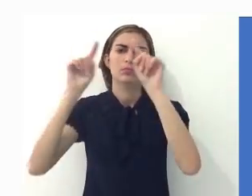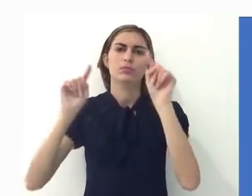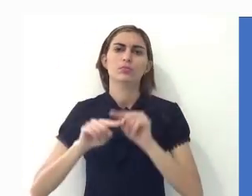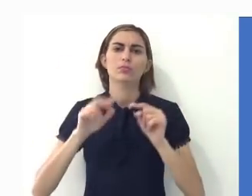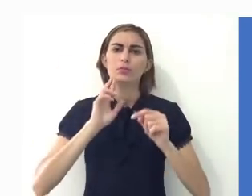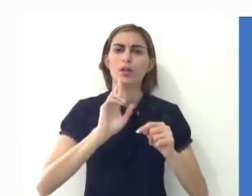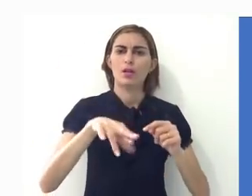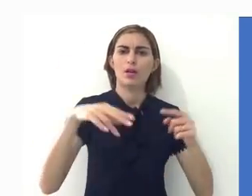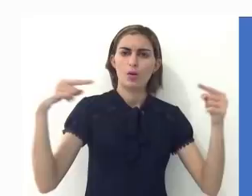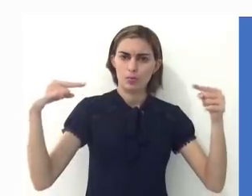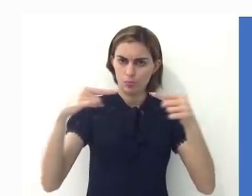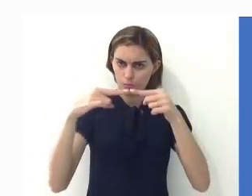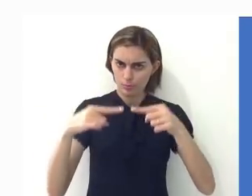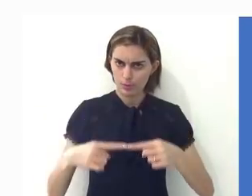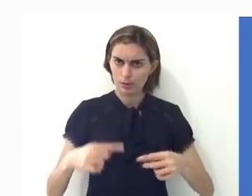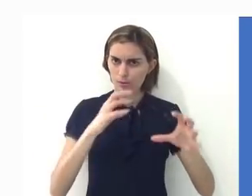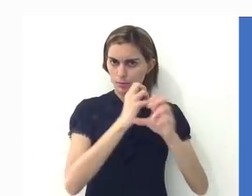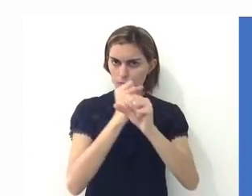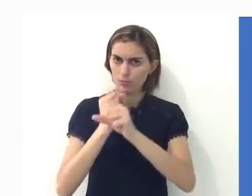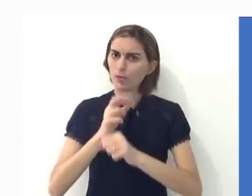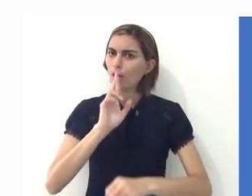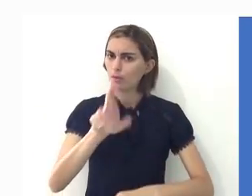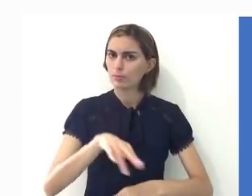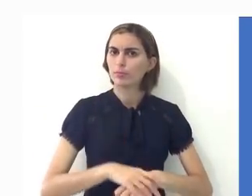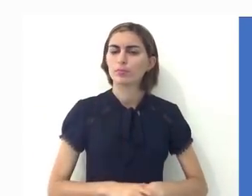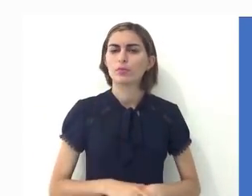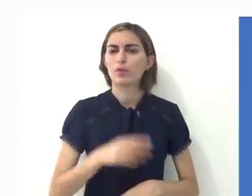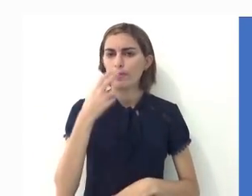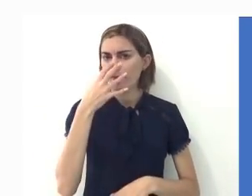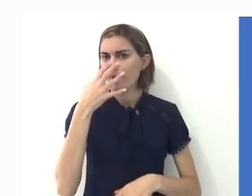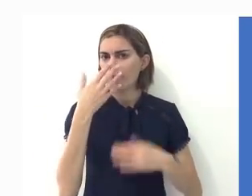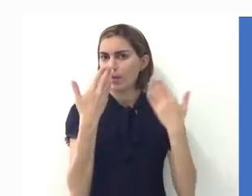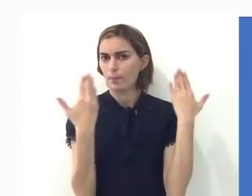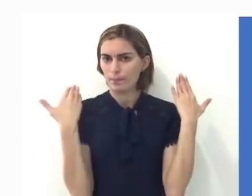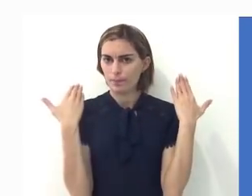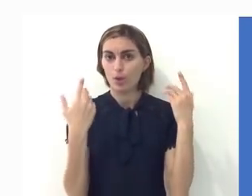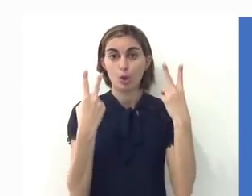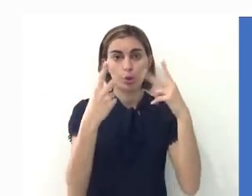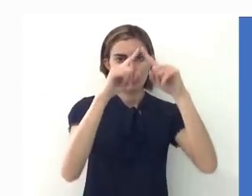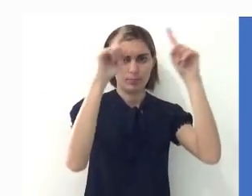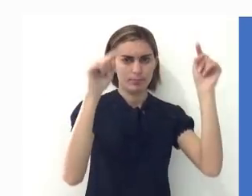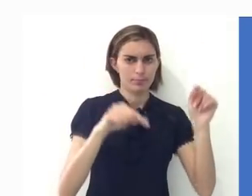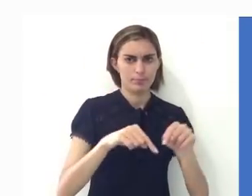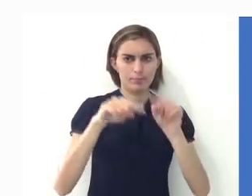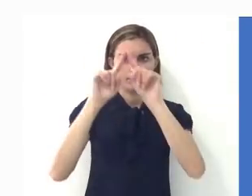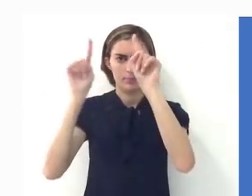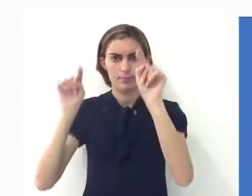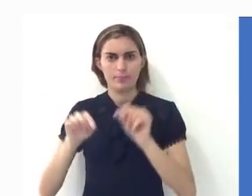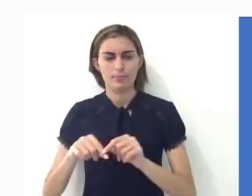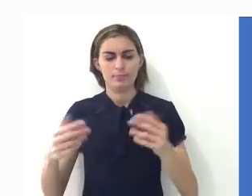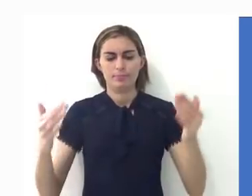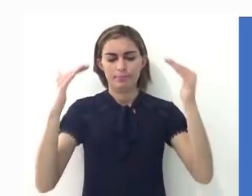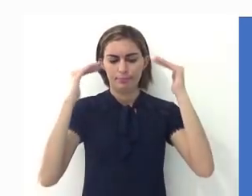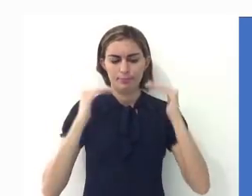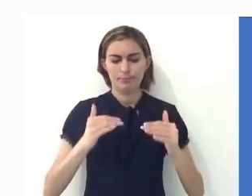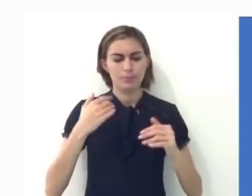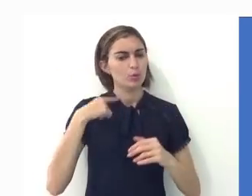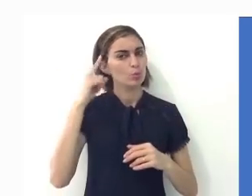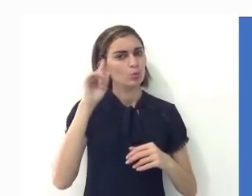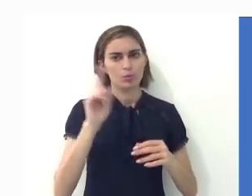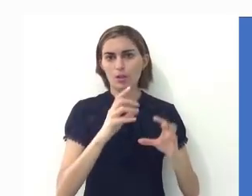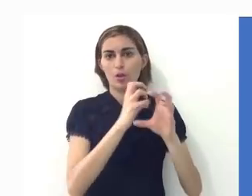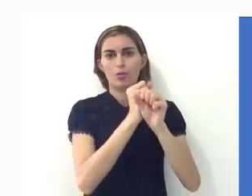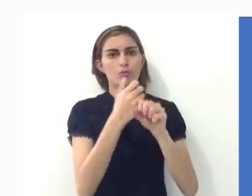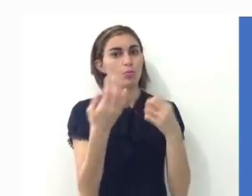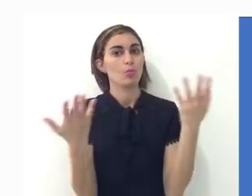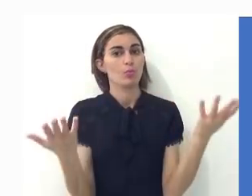paralelogramos, podemos afirmar que eles são congruentes? Justifique sua resposta. Observe aí que a gente tem dois paralelogramos que a base, eu